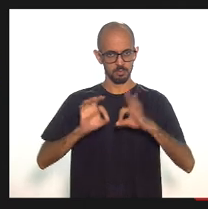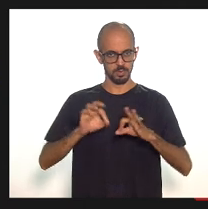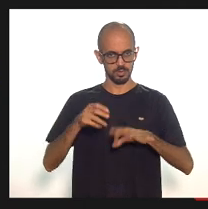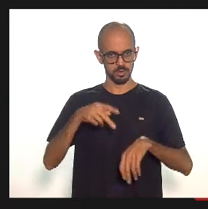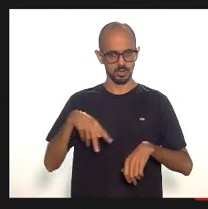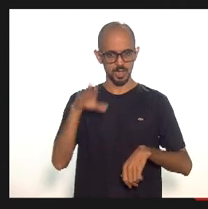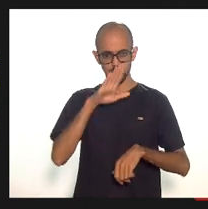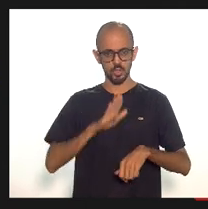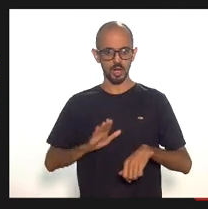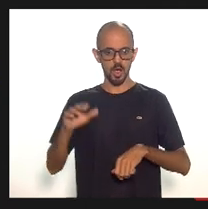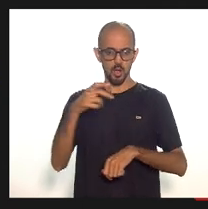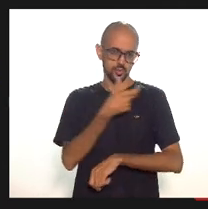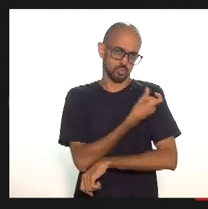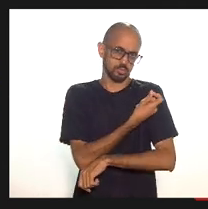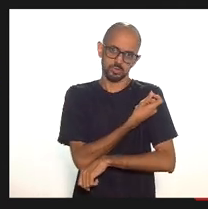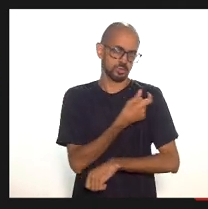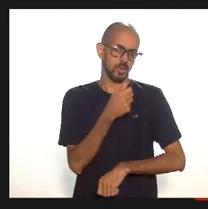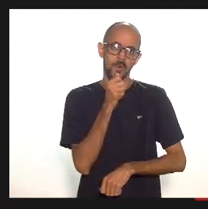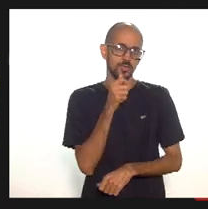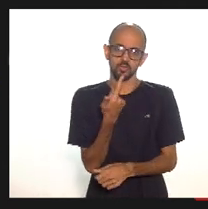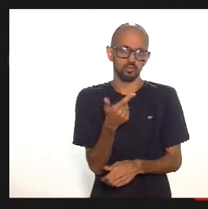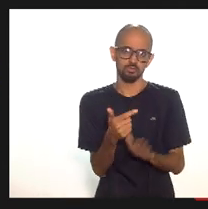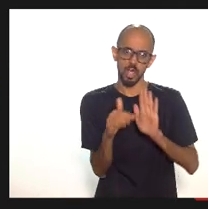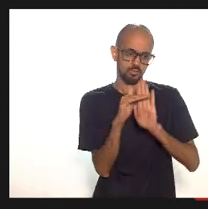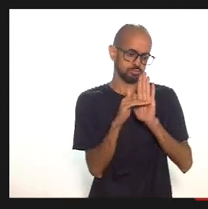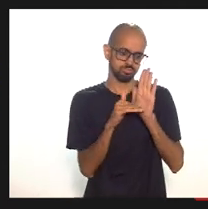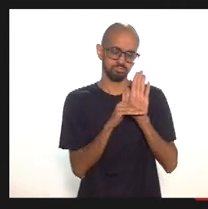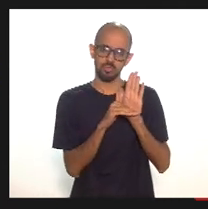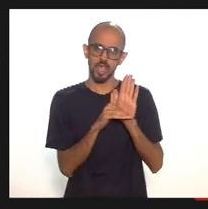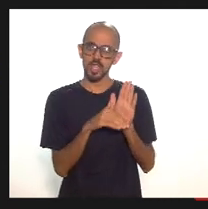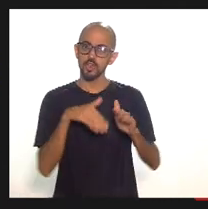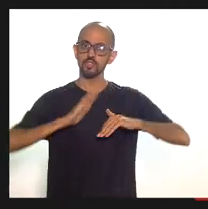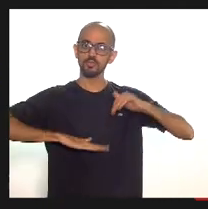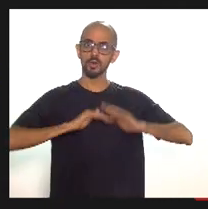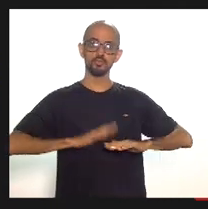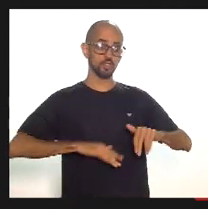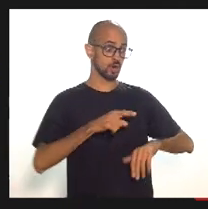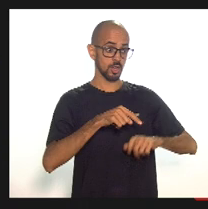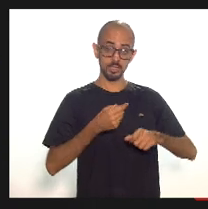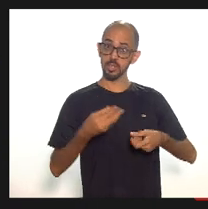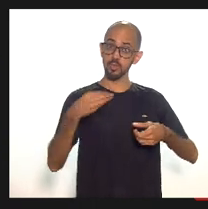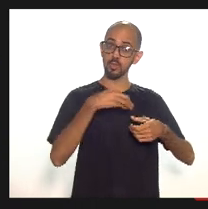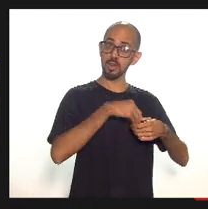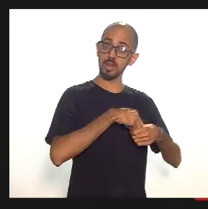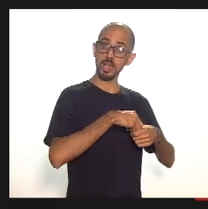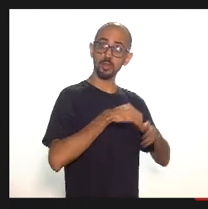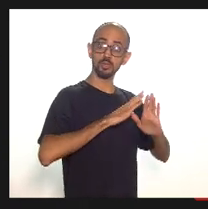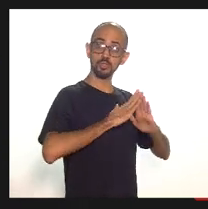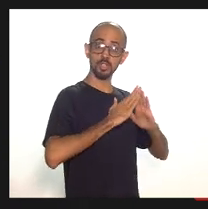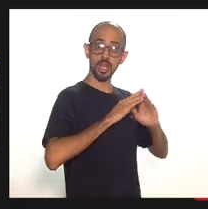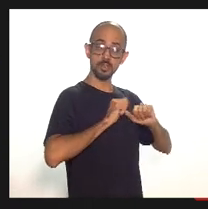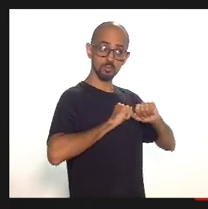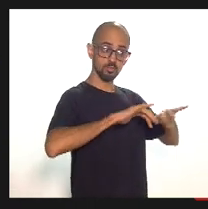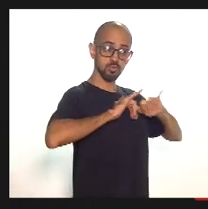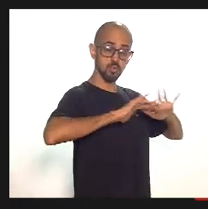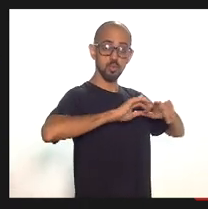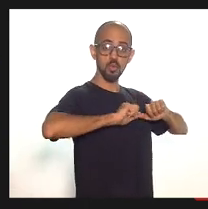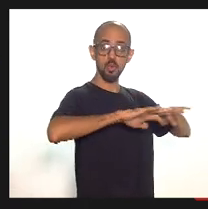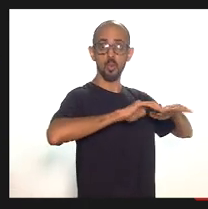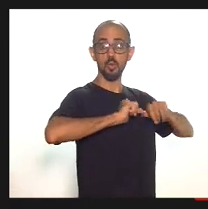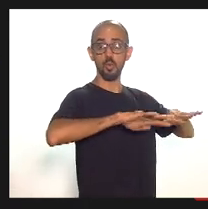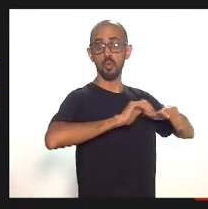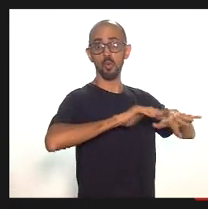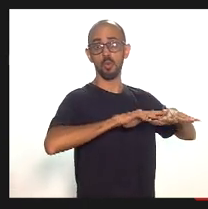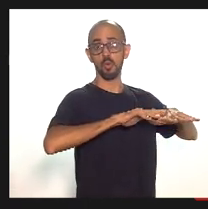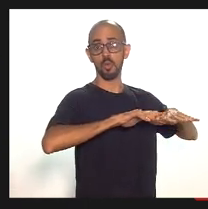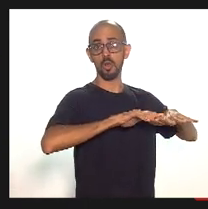E aí está aqui no nosso estado esses profissionais descobertos, sendo grande vetor, levando essa doença para dentro, para dentro de casa, para seus familiares. Não é que eles